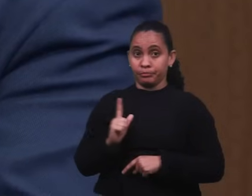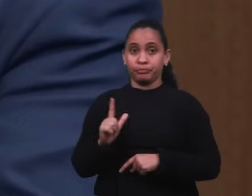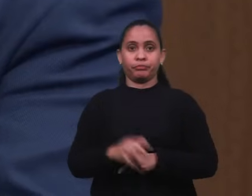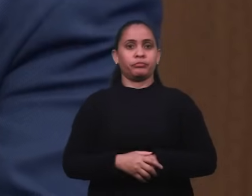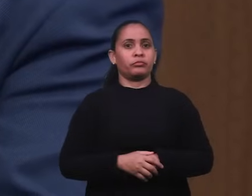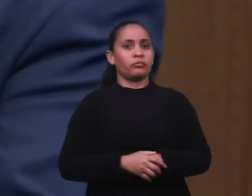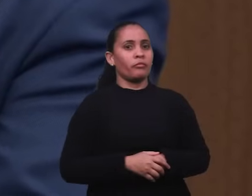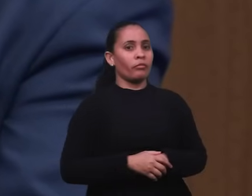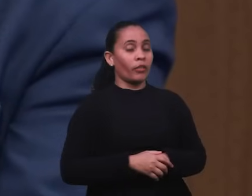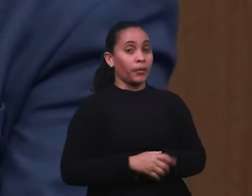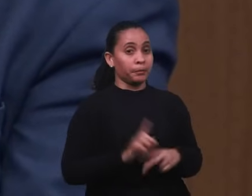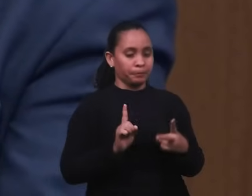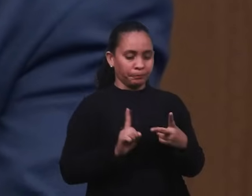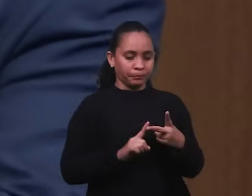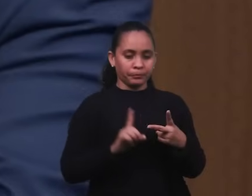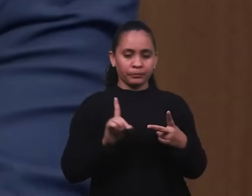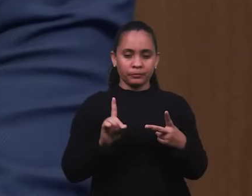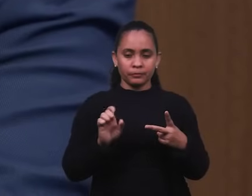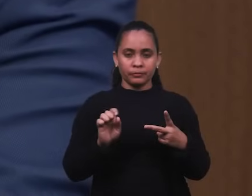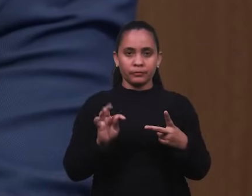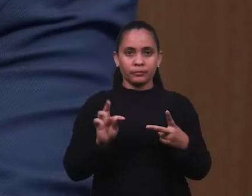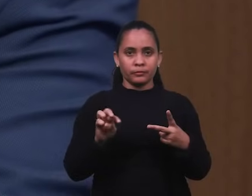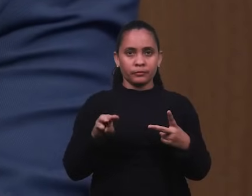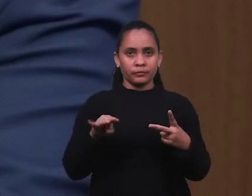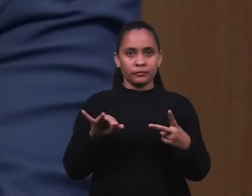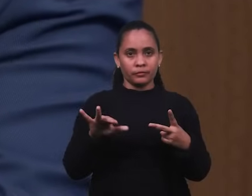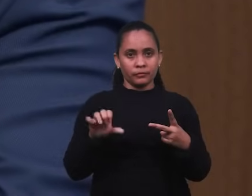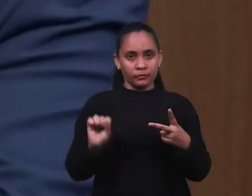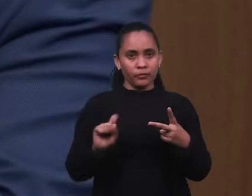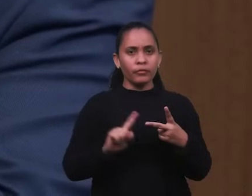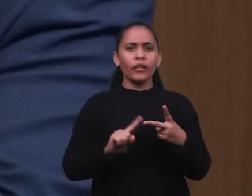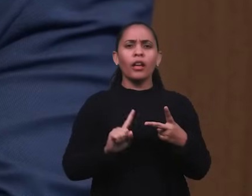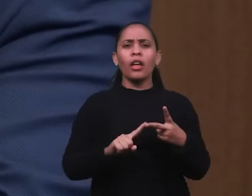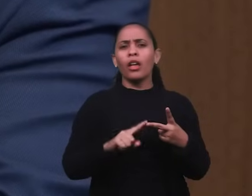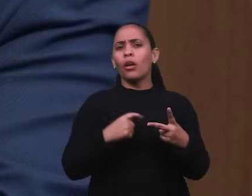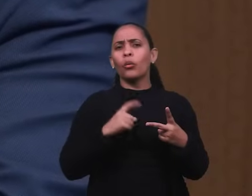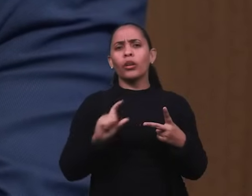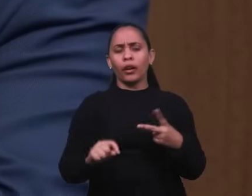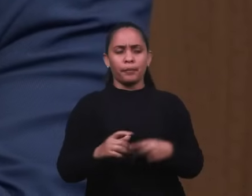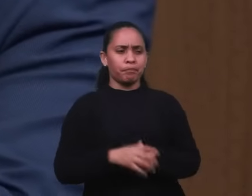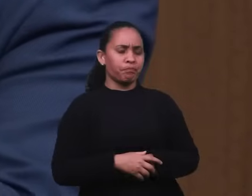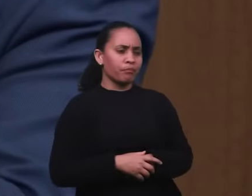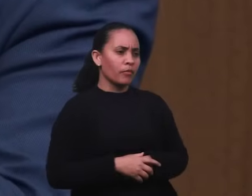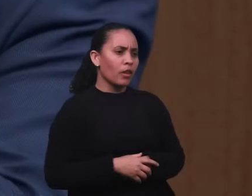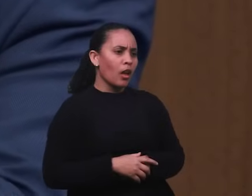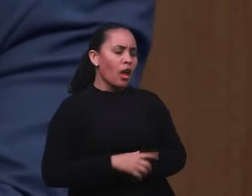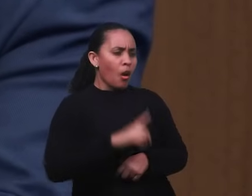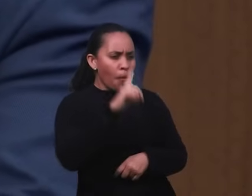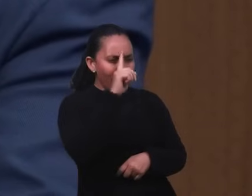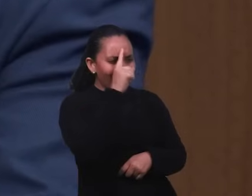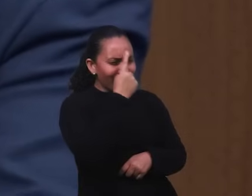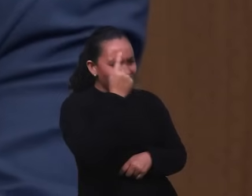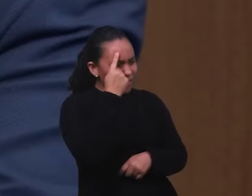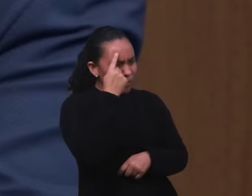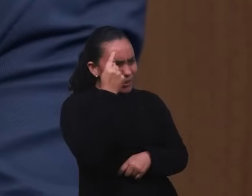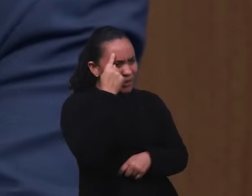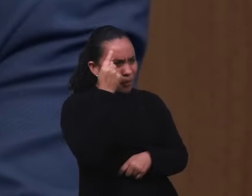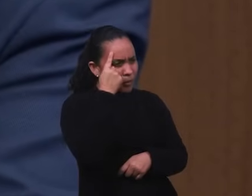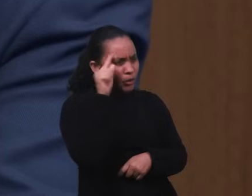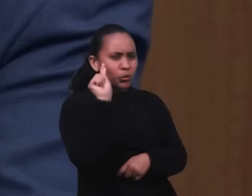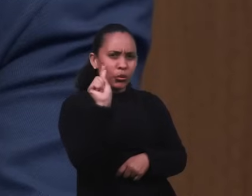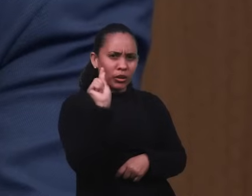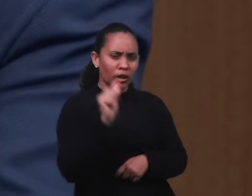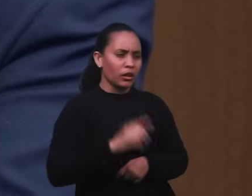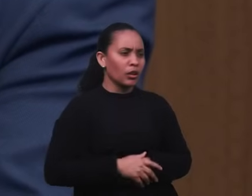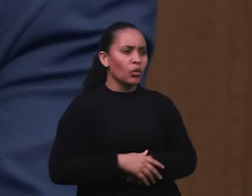que, vamos dizer assim, ele combate essa ideia. Ele põe ali uma ideia de que o